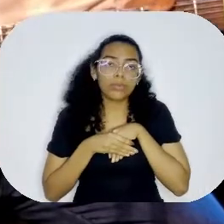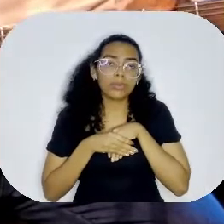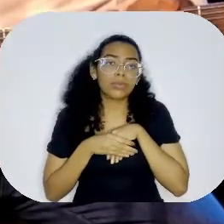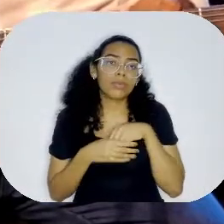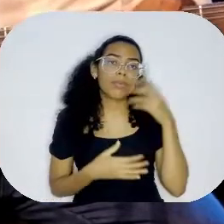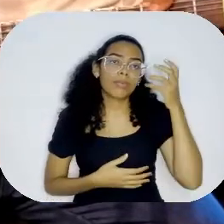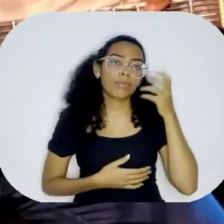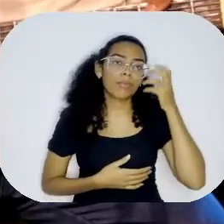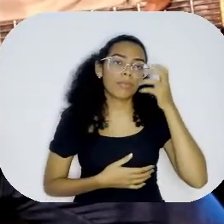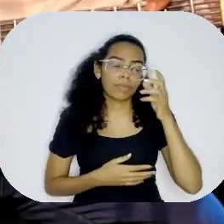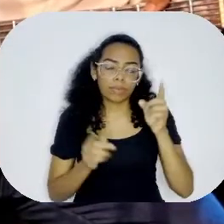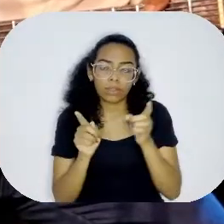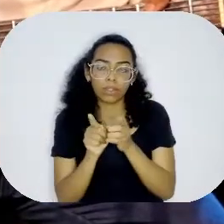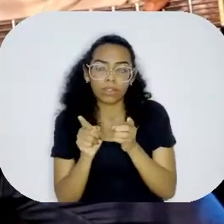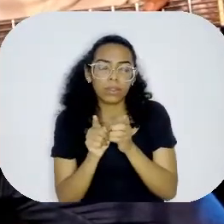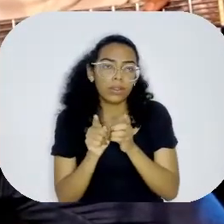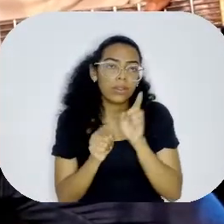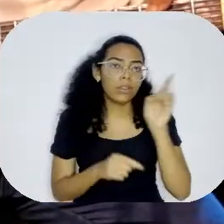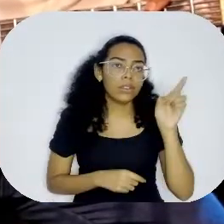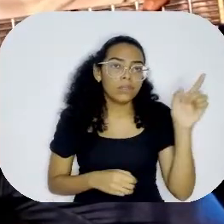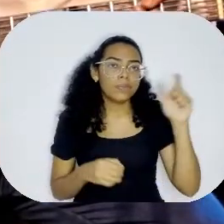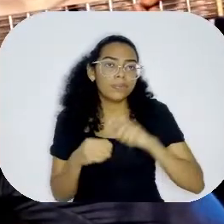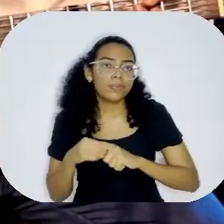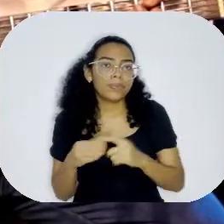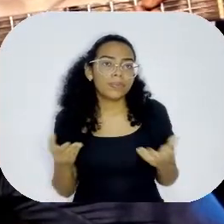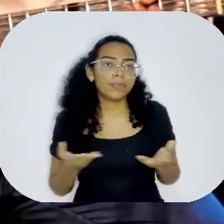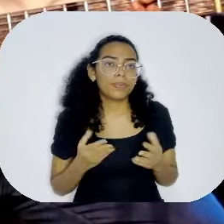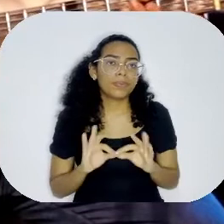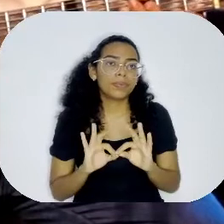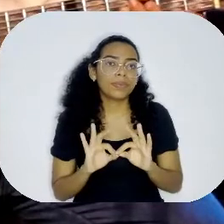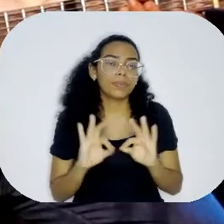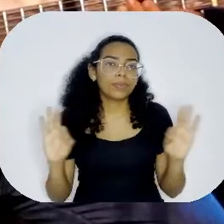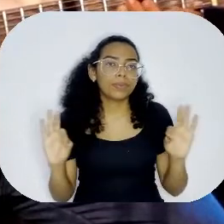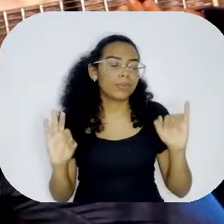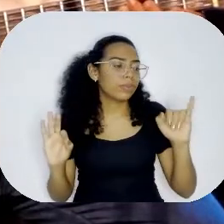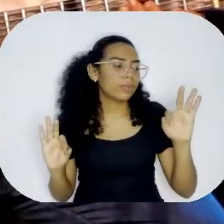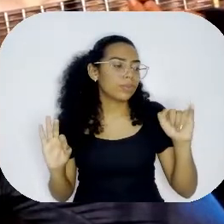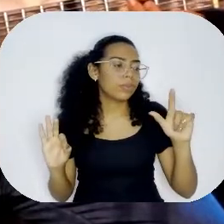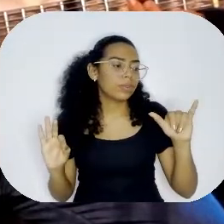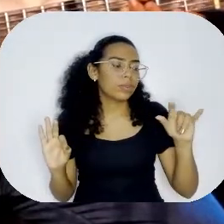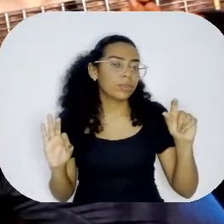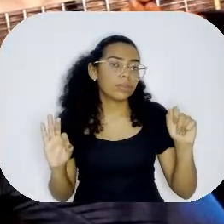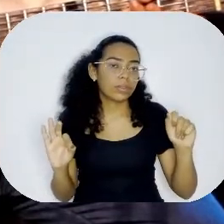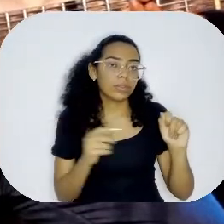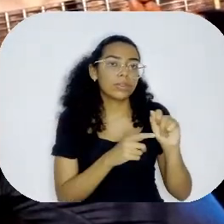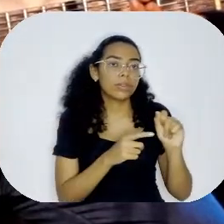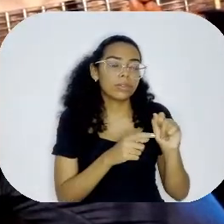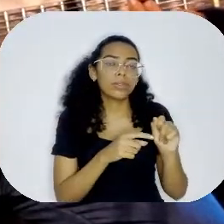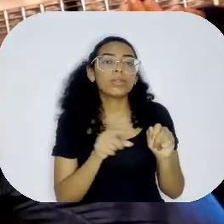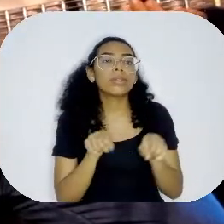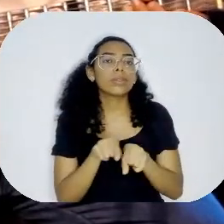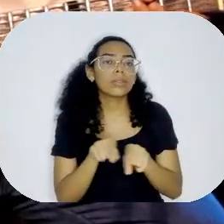E essa música eu cantei na Suécia, teve uma versão, pequena versão lá, voltei, essa canção hoje tem versão italiana, tem duas versões